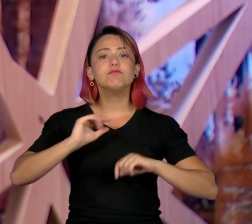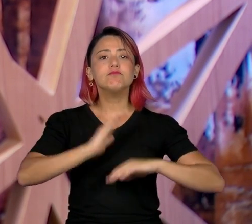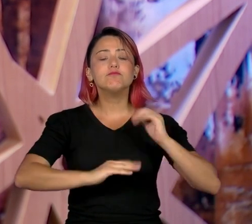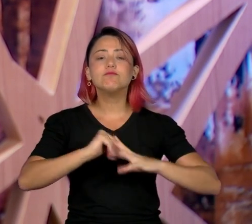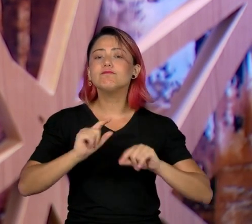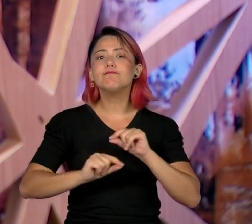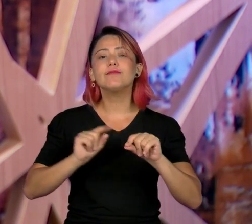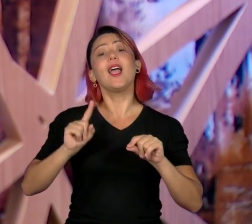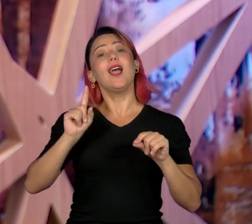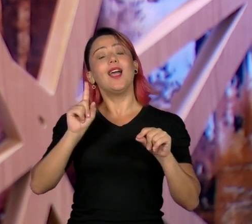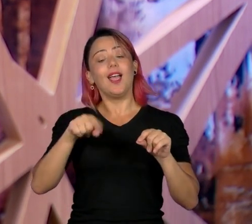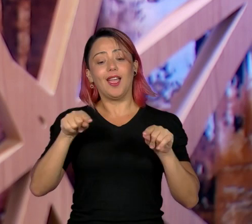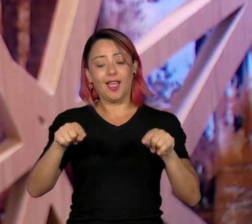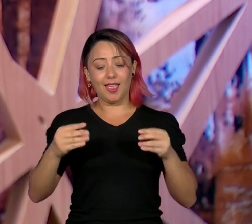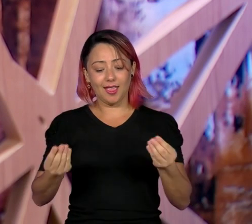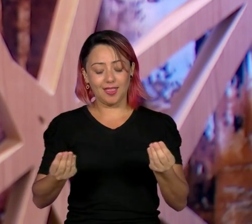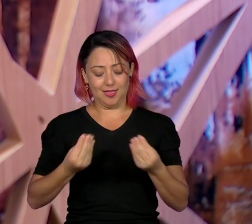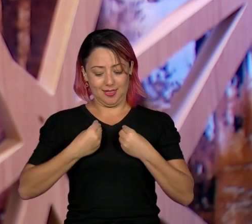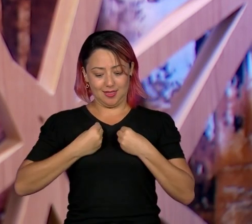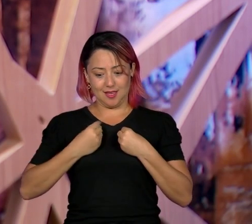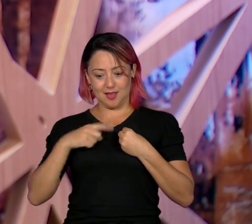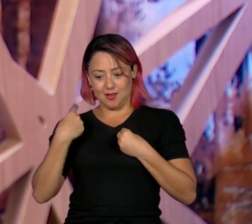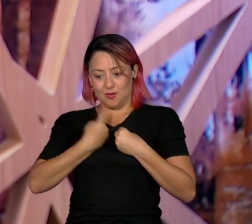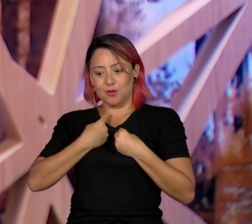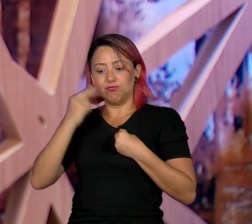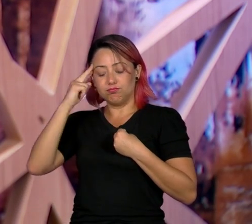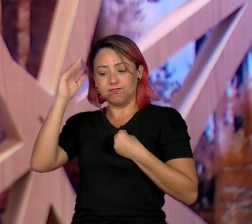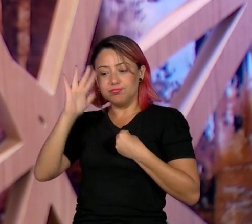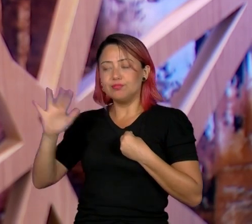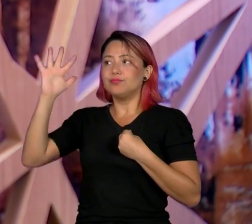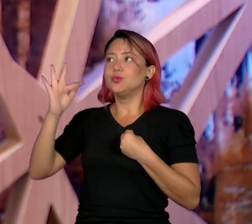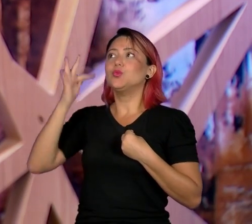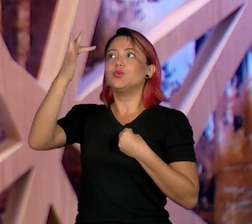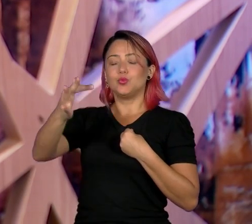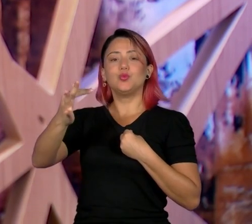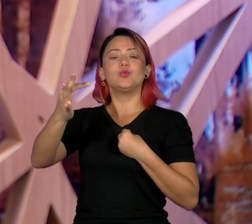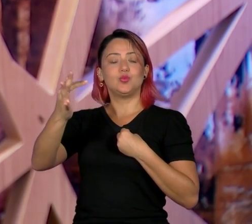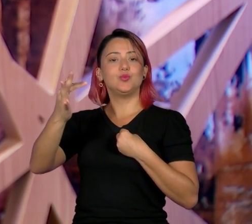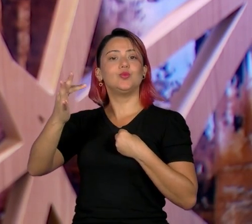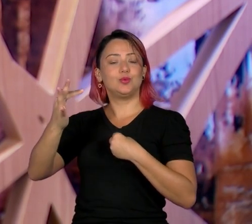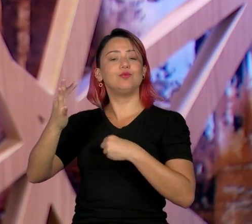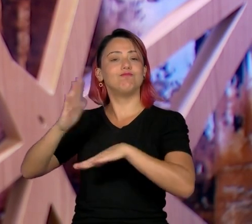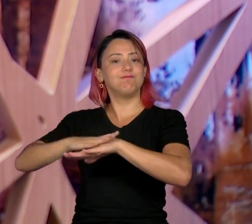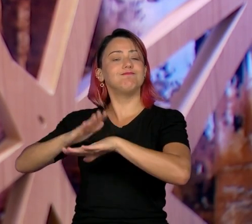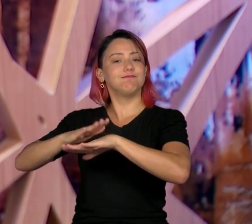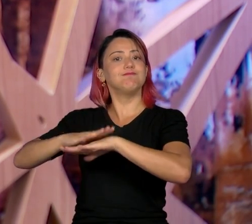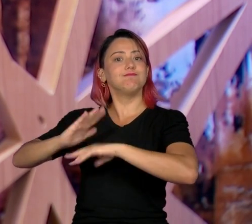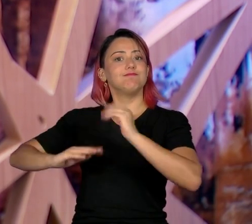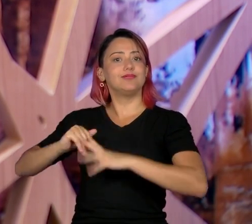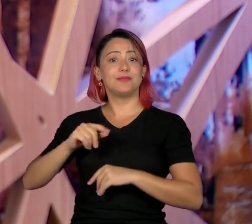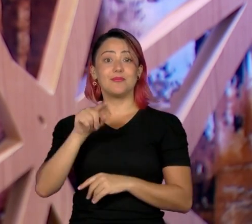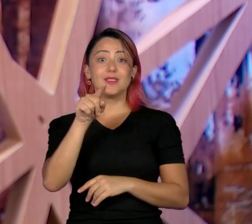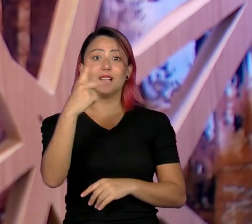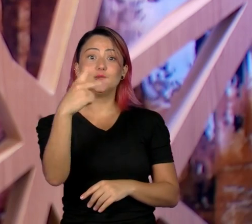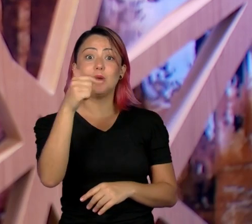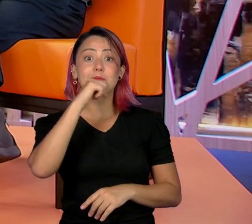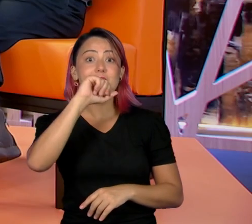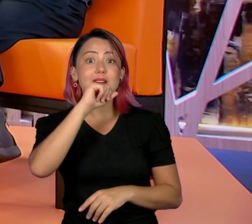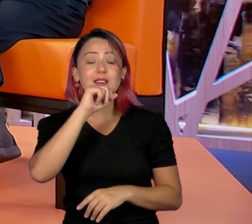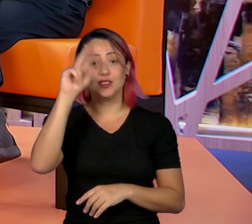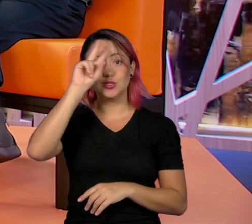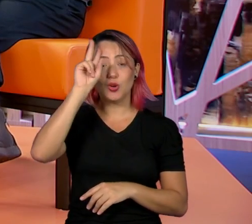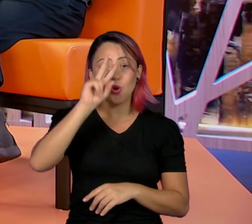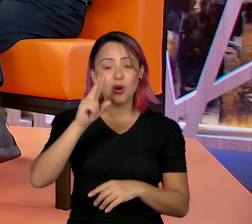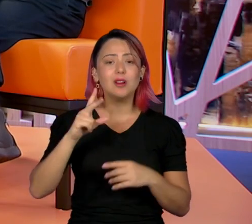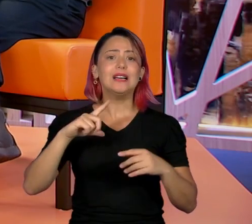aquilo que poderá ser transformado em um projeto de futuro. Então, essa é uma história como a da tua mãe, como outras tantas